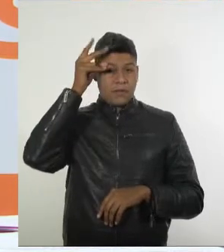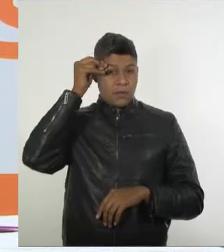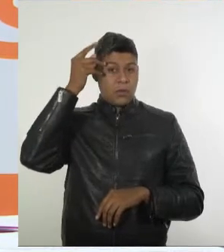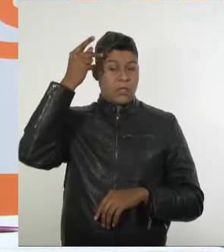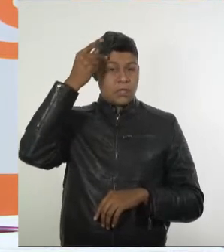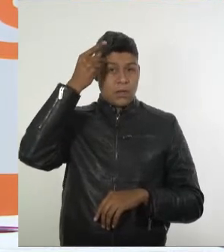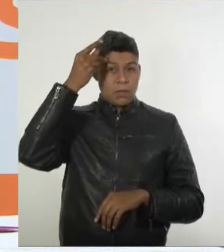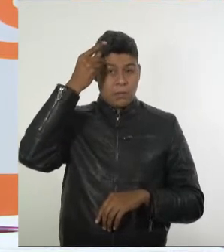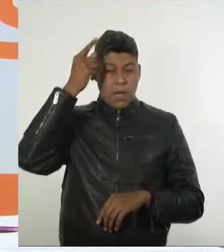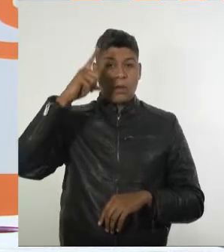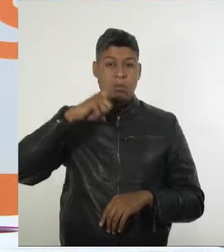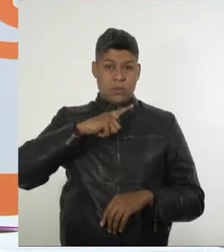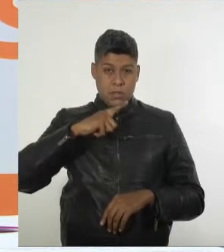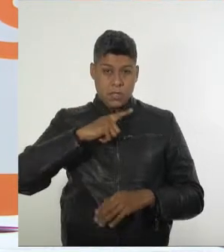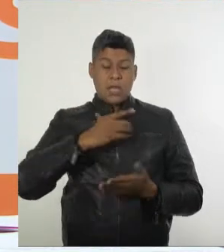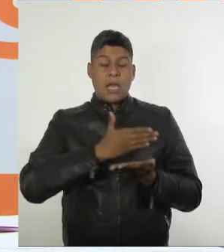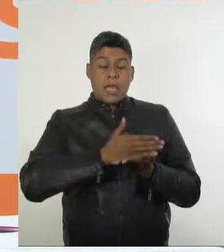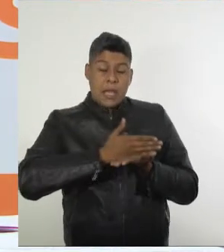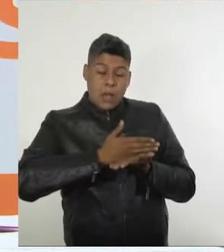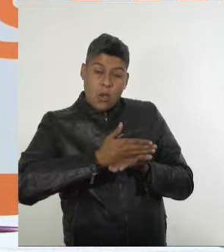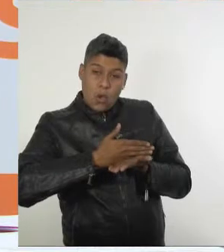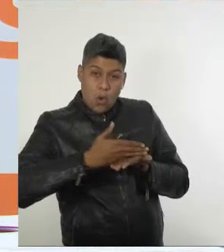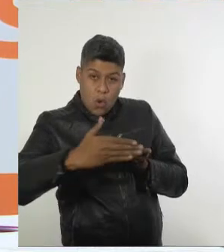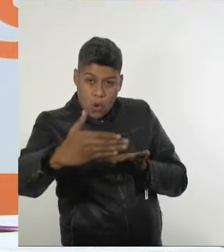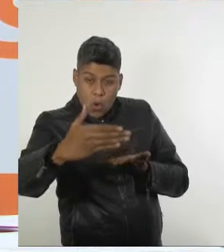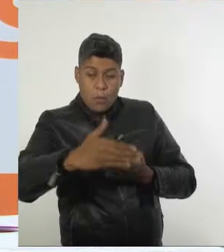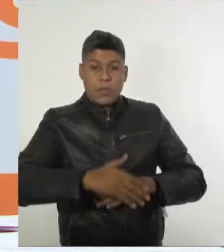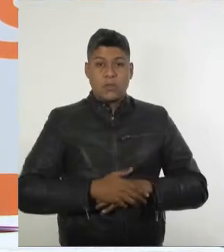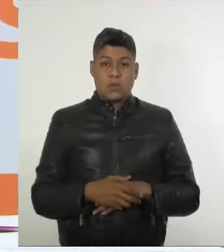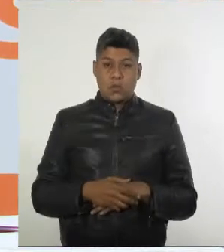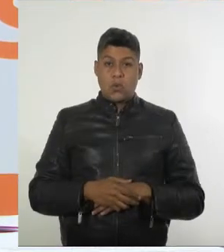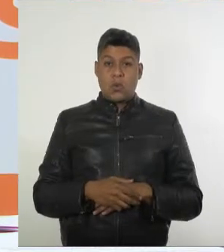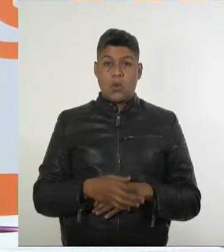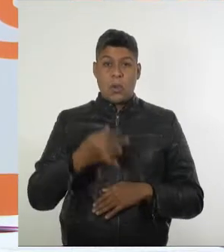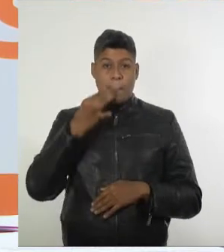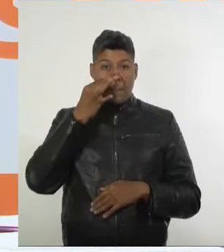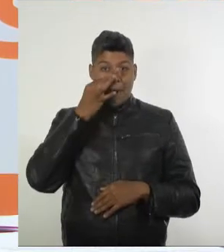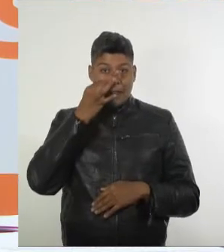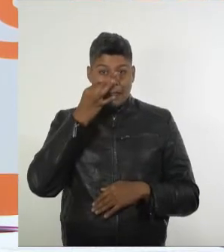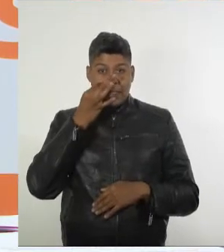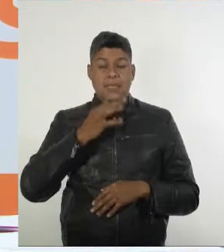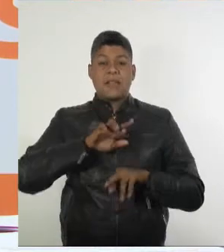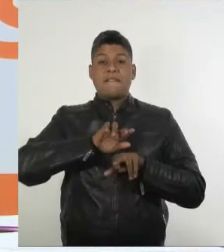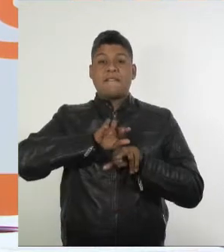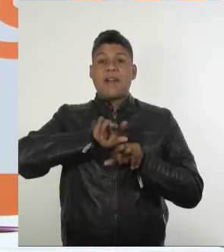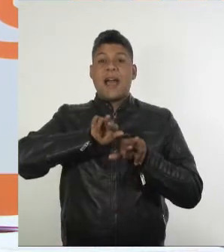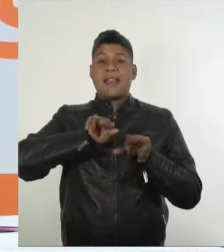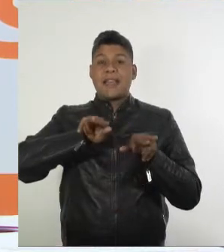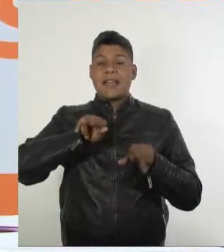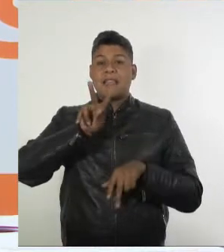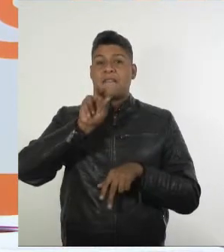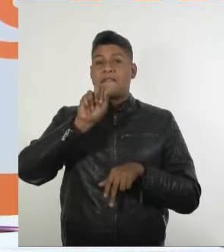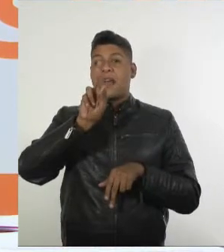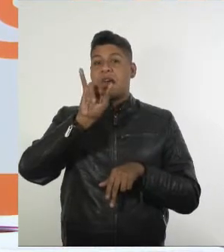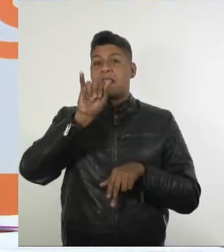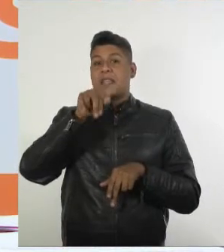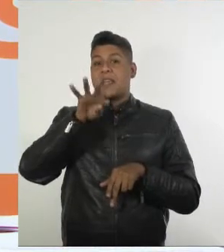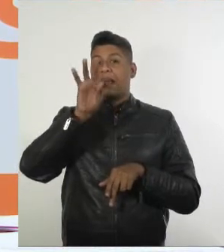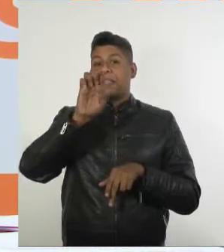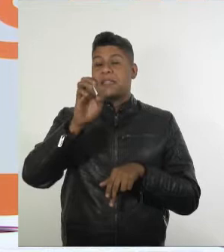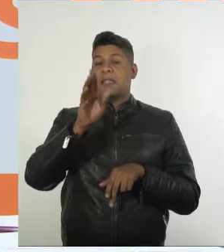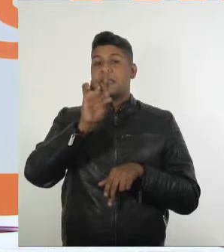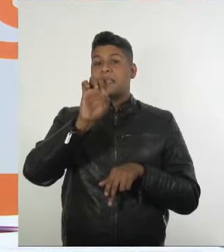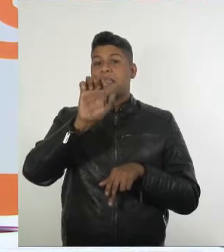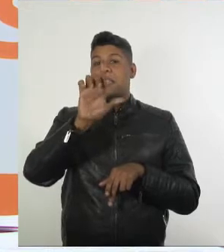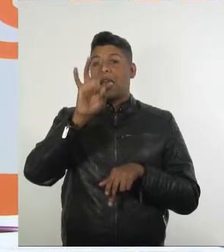Paulo tomou logo quando iniciou a presença da variante Delta no Maranhão. A Secretaria de Saúde